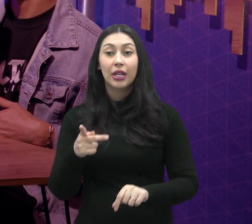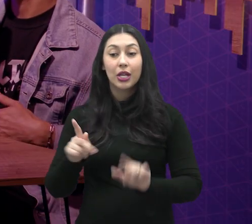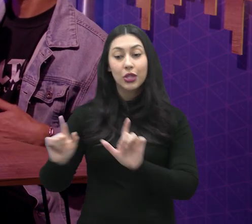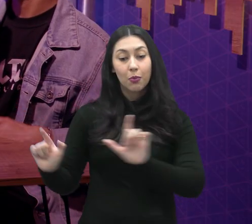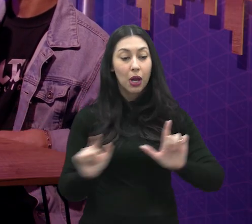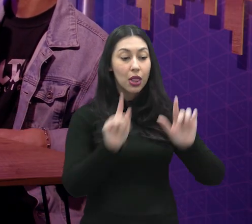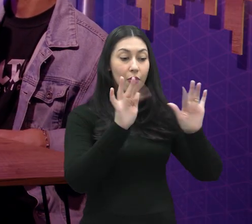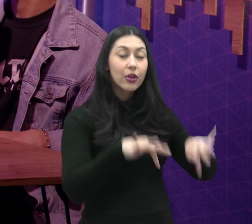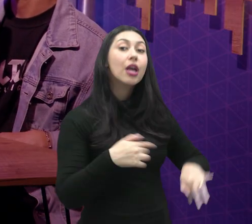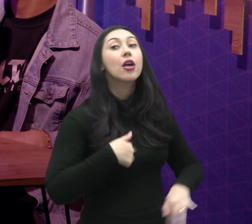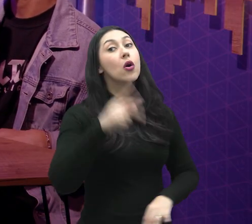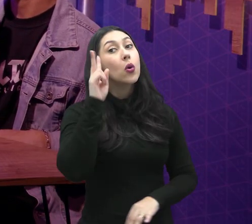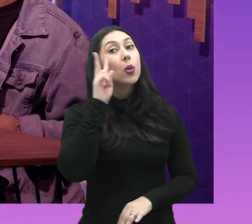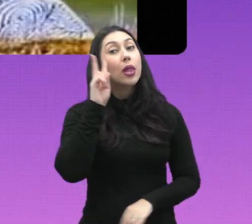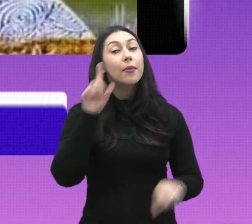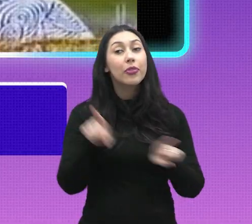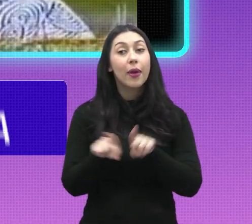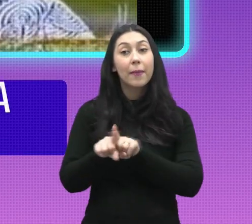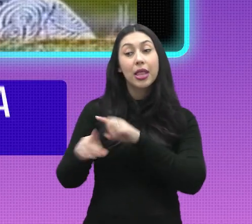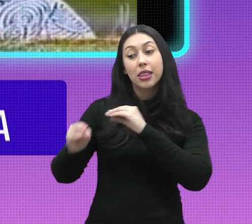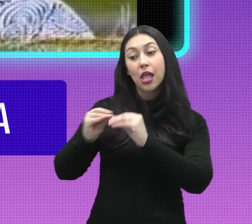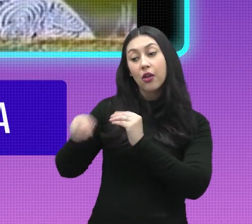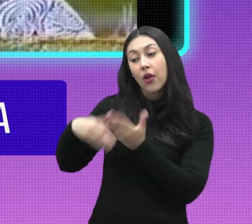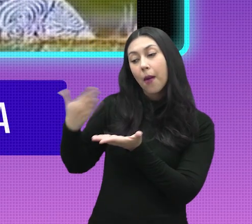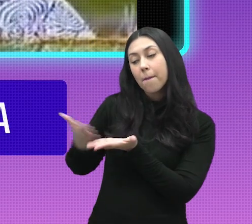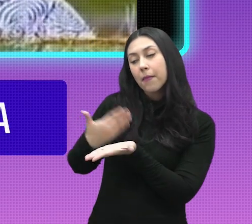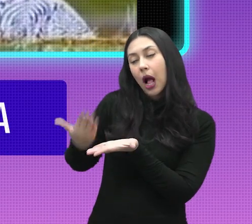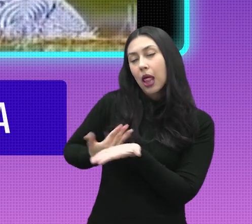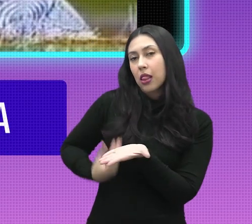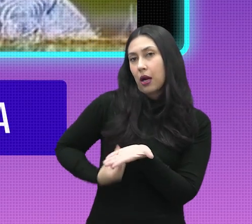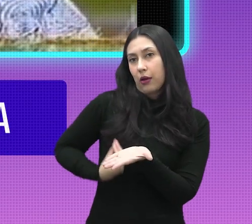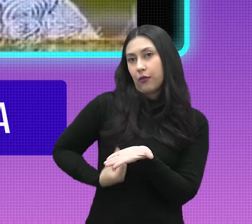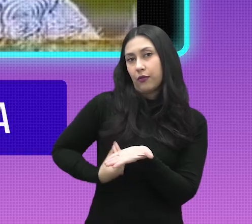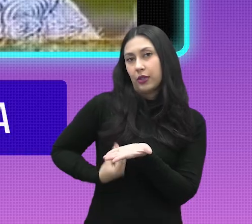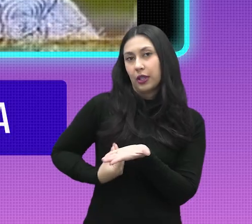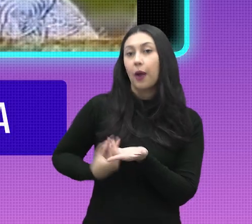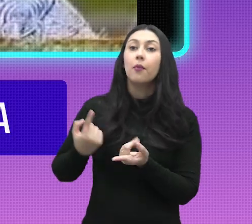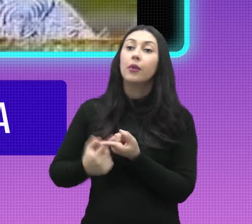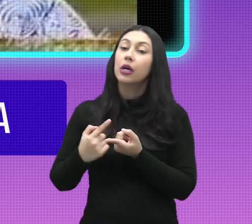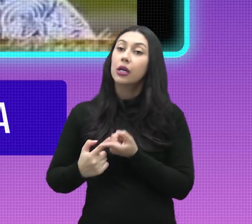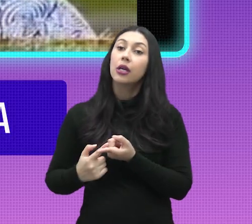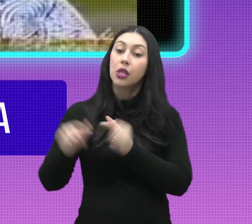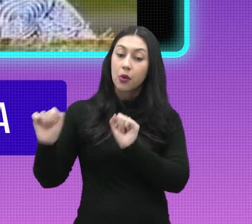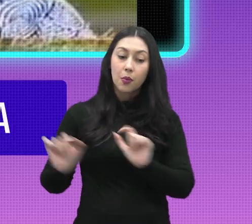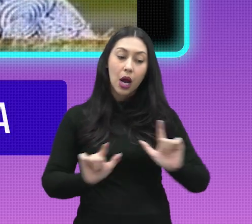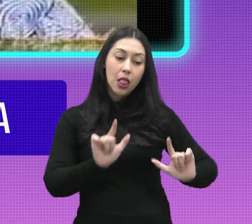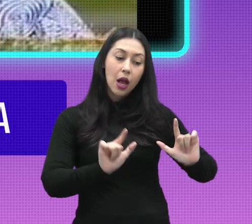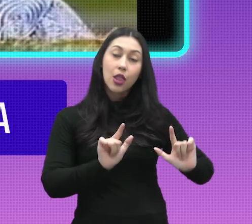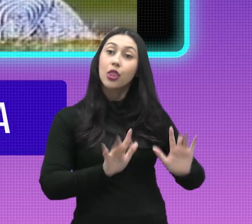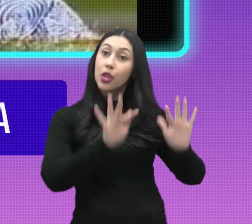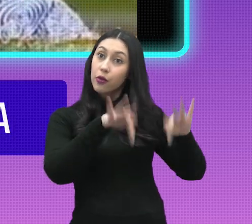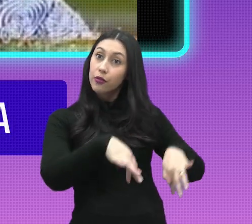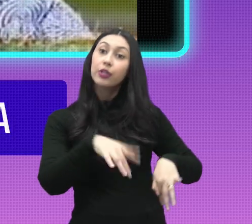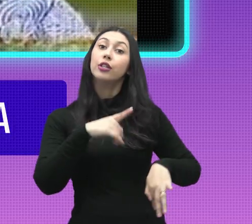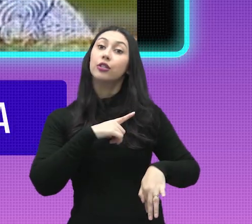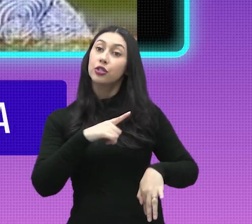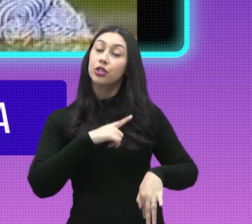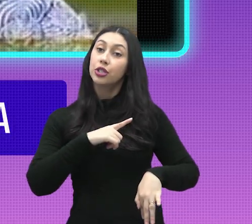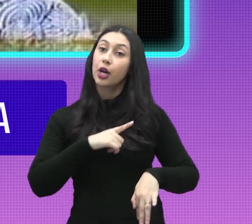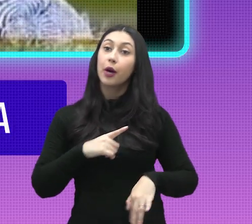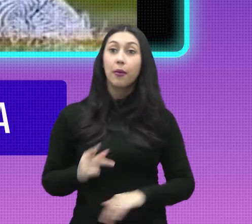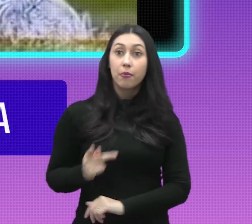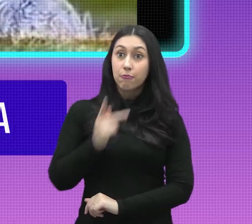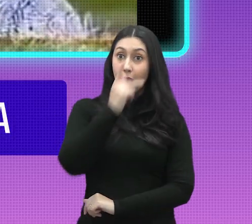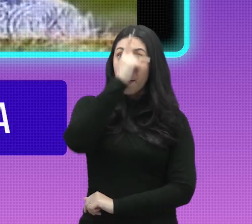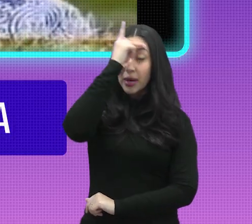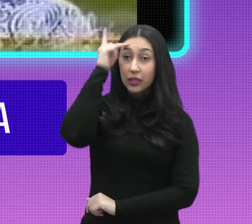lembro de algo muito marcante, por exemplo, que era Páginas da Vida. E aí, ao final da novela, sempre tinham sonoras, né, em